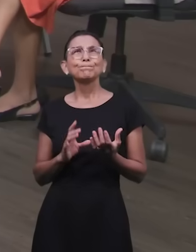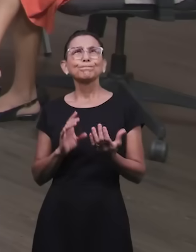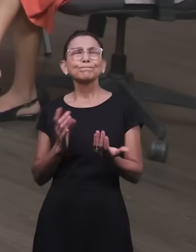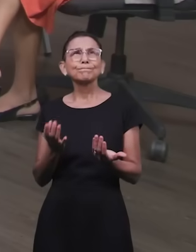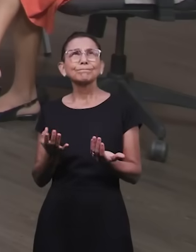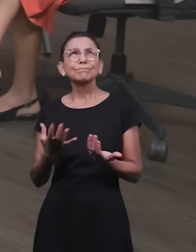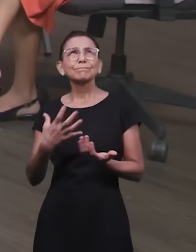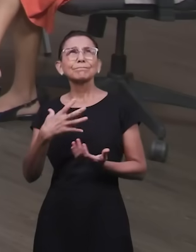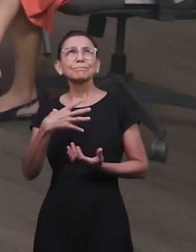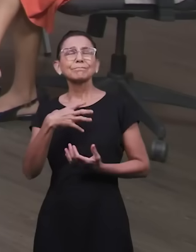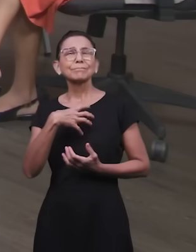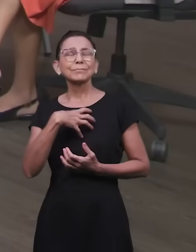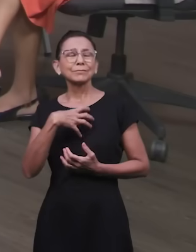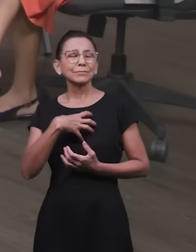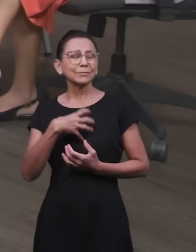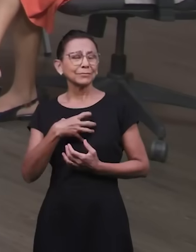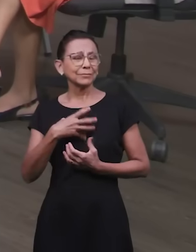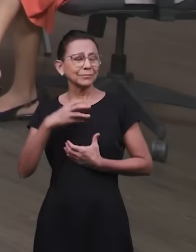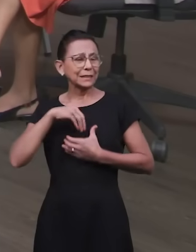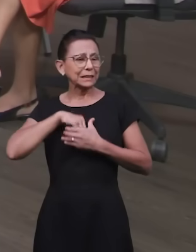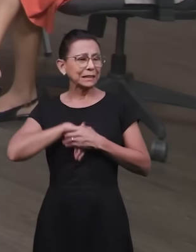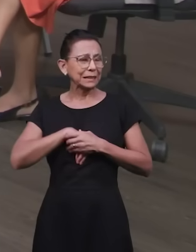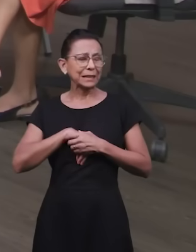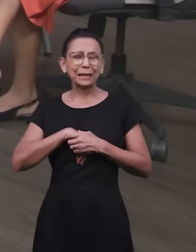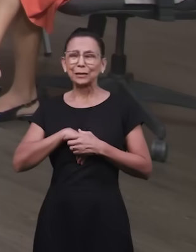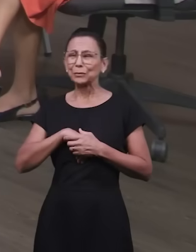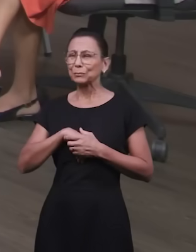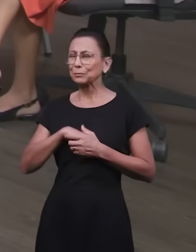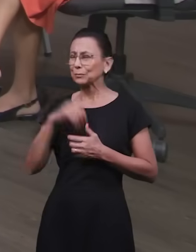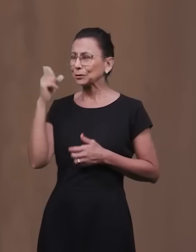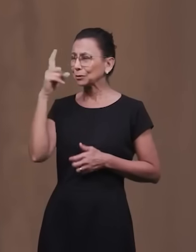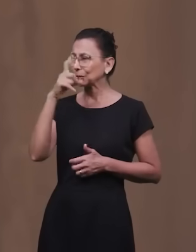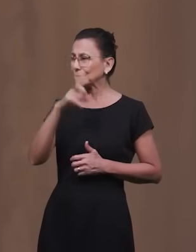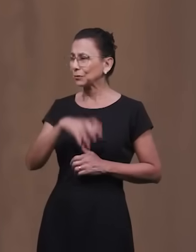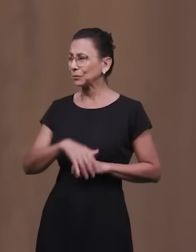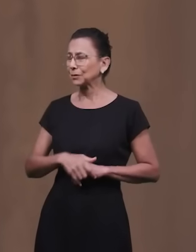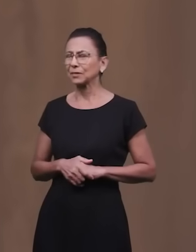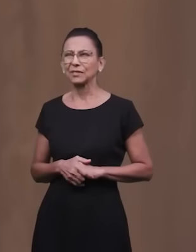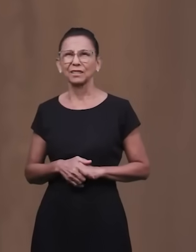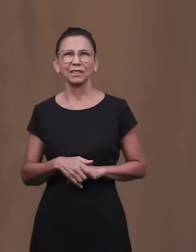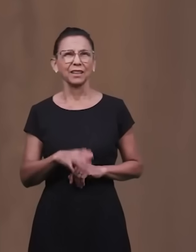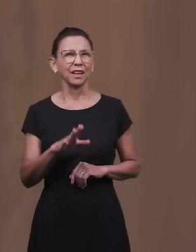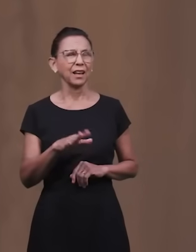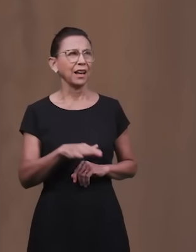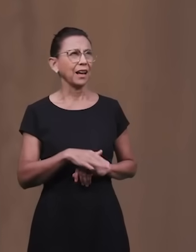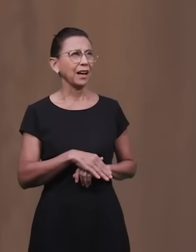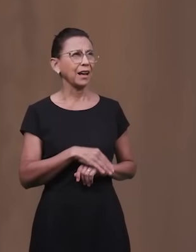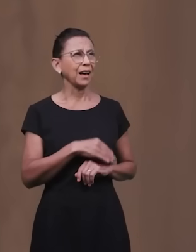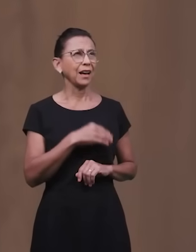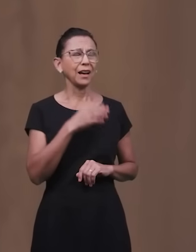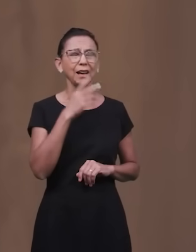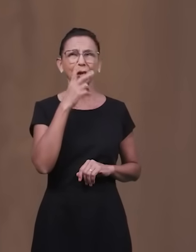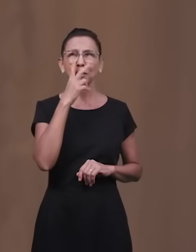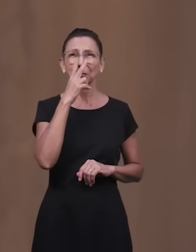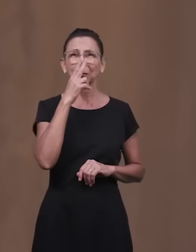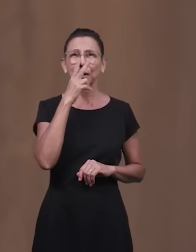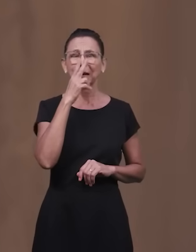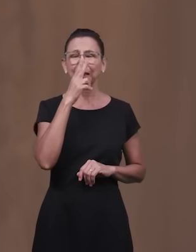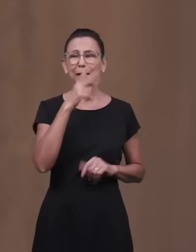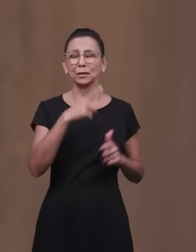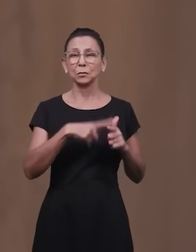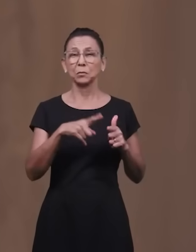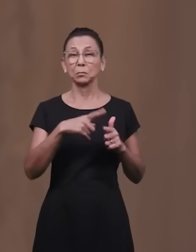pessoa ter uma leitura de que está passando mal. Interessante quando você fala assim, pode parecer um problema de outra ordem, como se